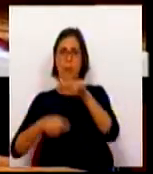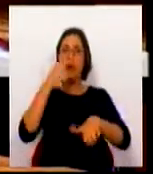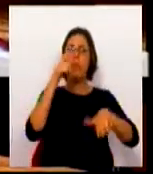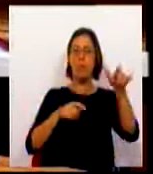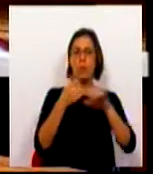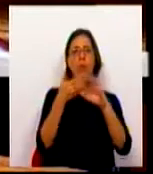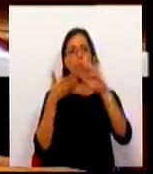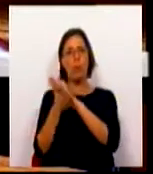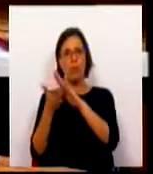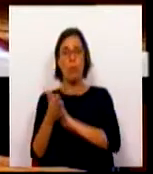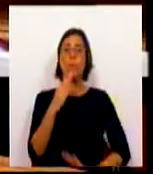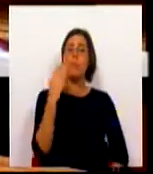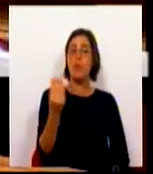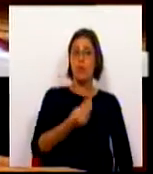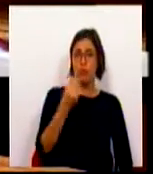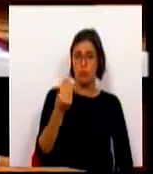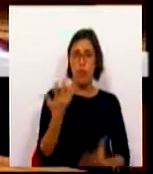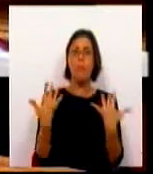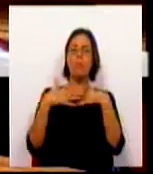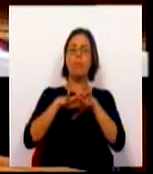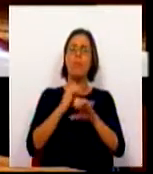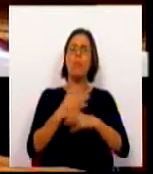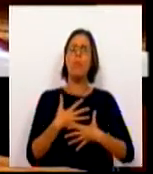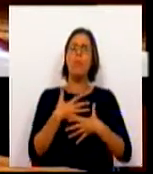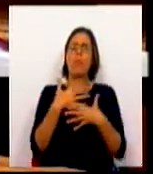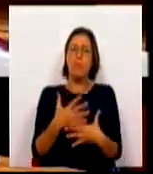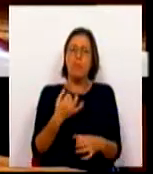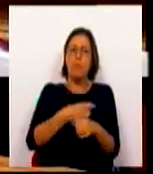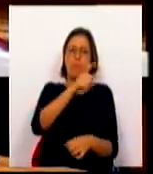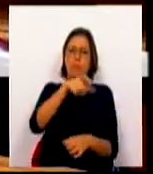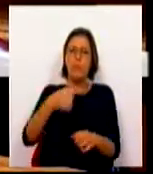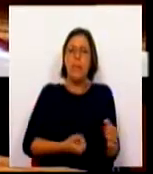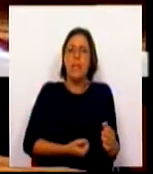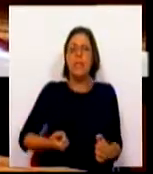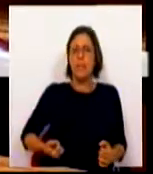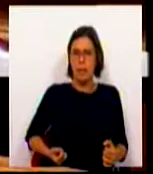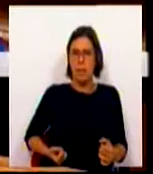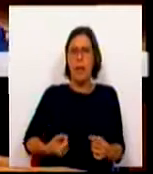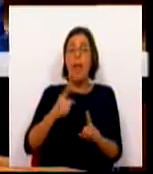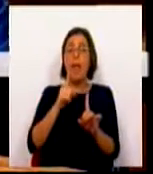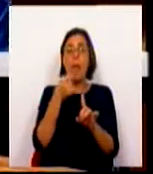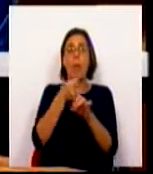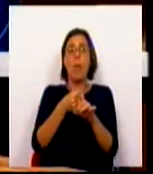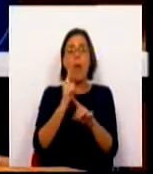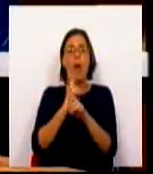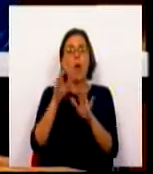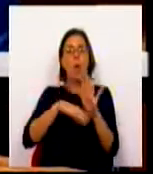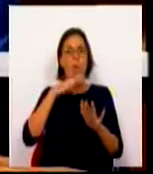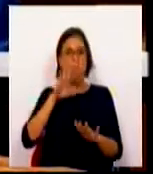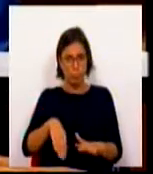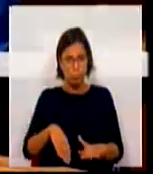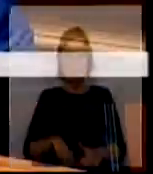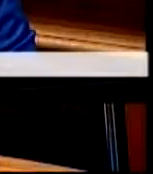a empregabilidade dos jovens e a inserção profissional dos trabalhadores desempregados, combatendo ainda a